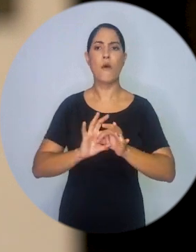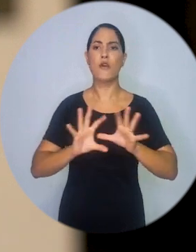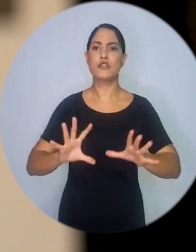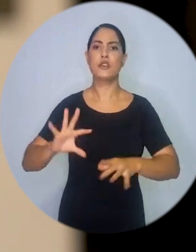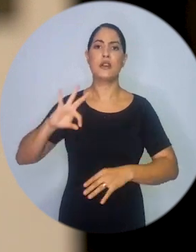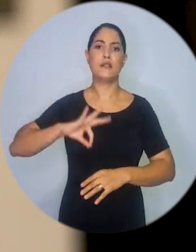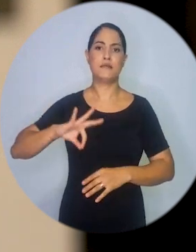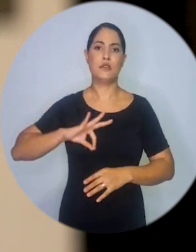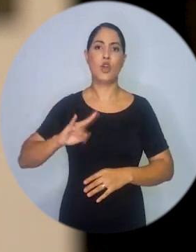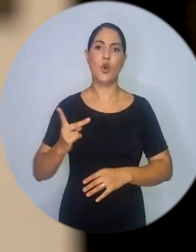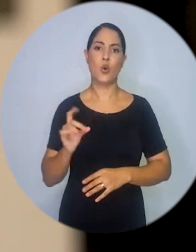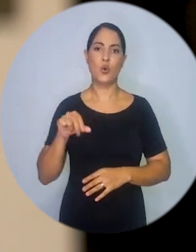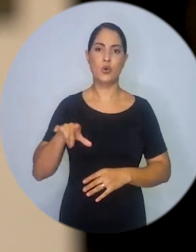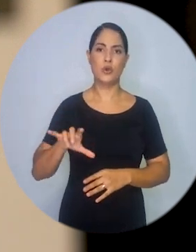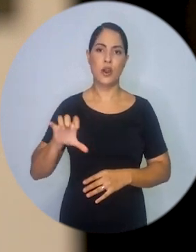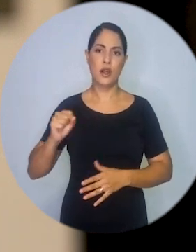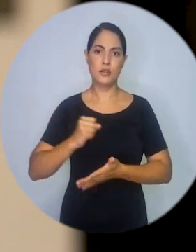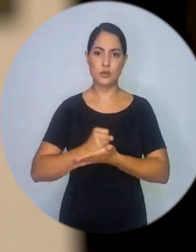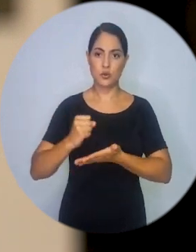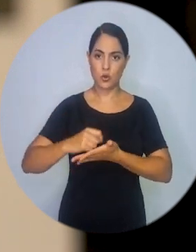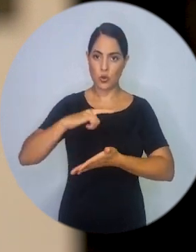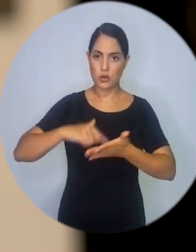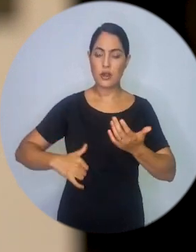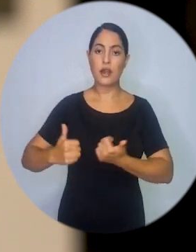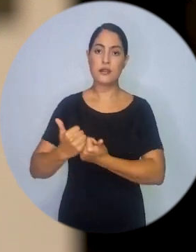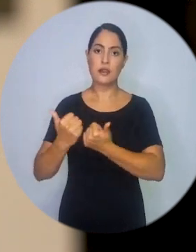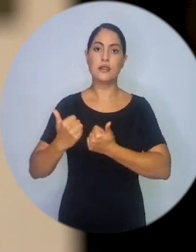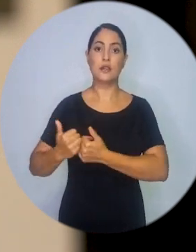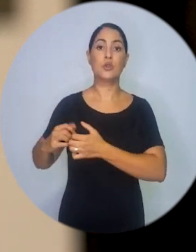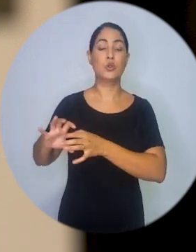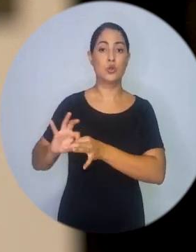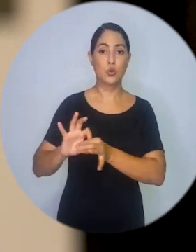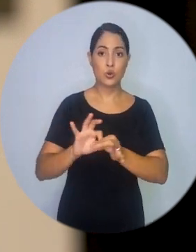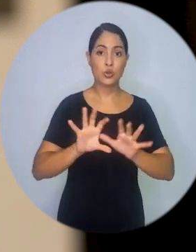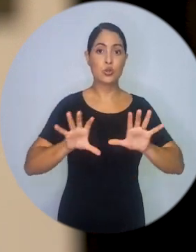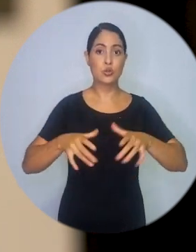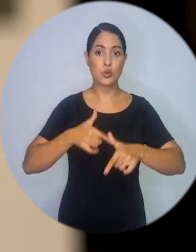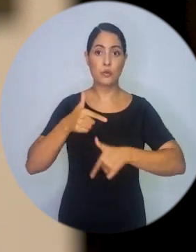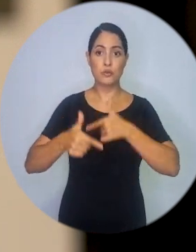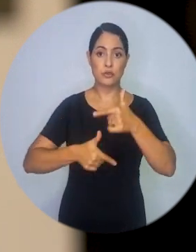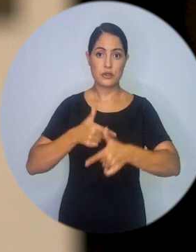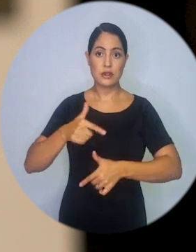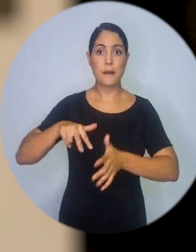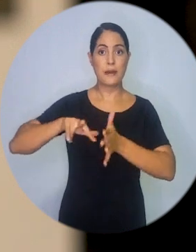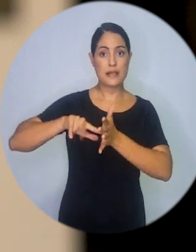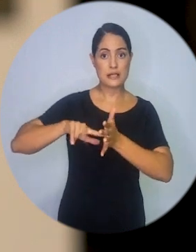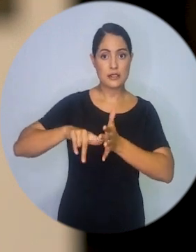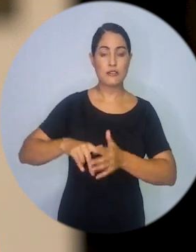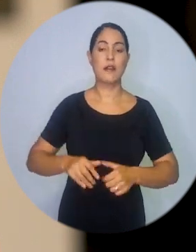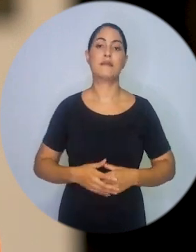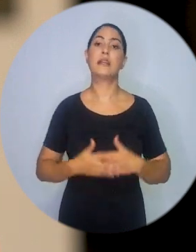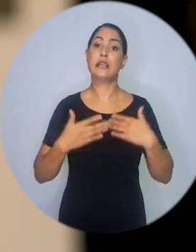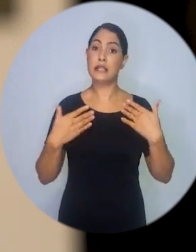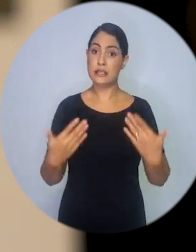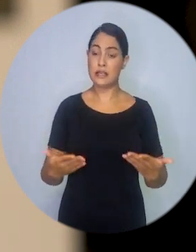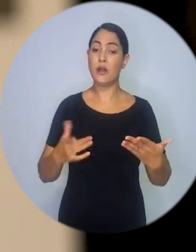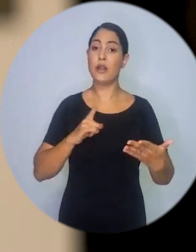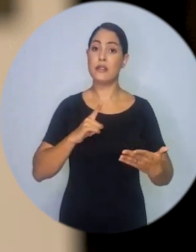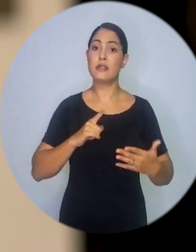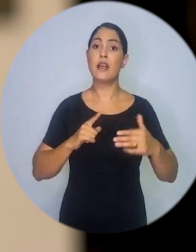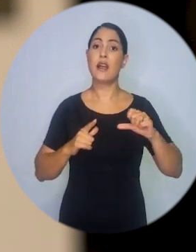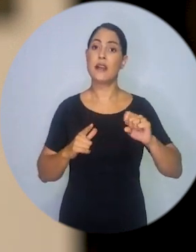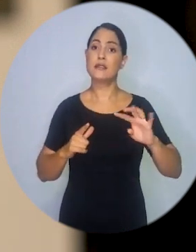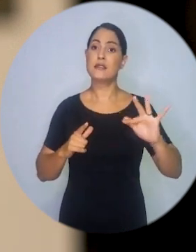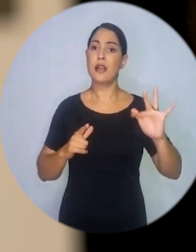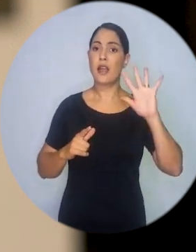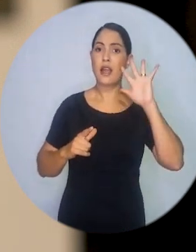de acumular honorários assistenciais e contratuais sobre demandas em ações coletivas trabalhistas. No STF,